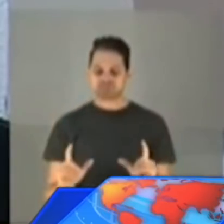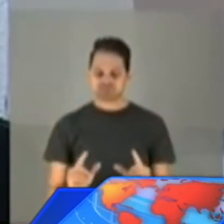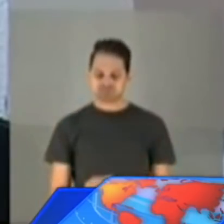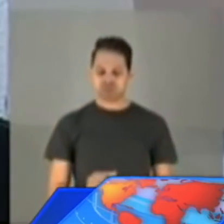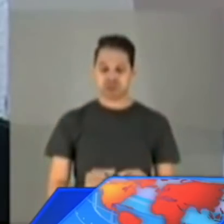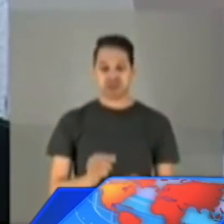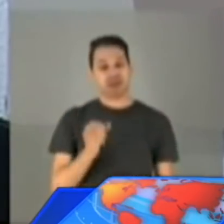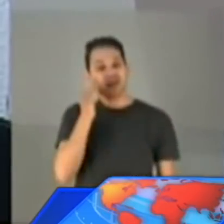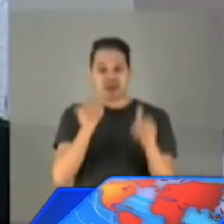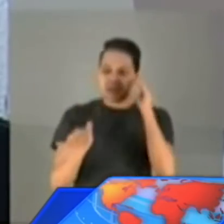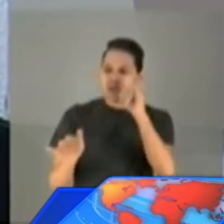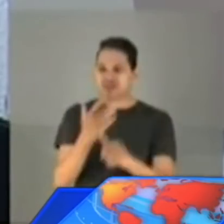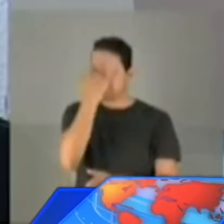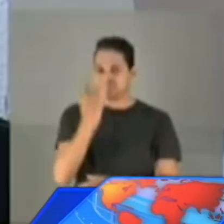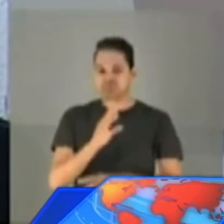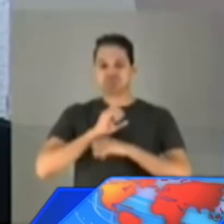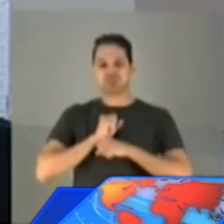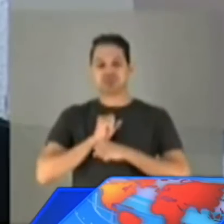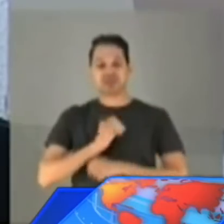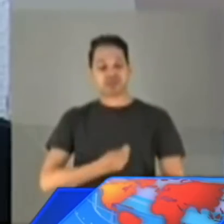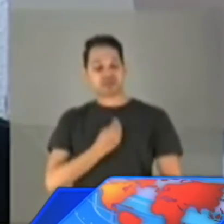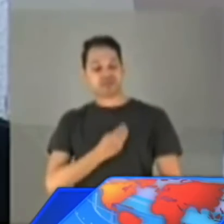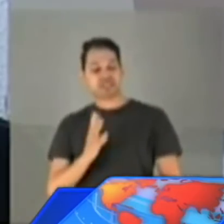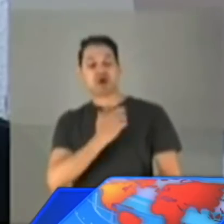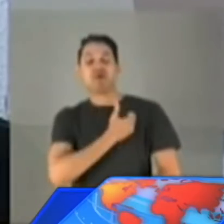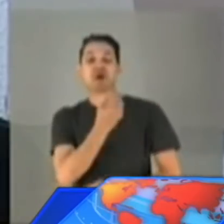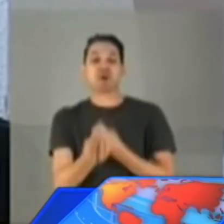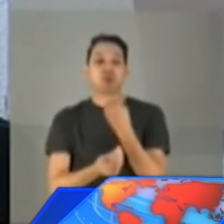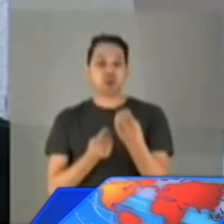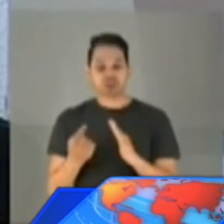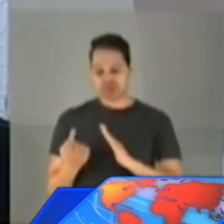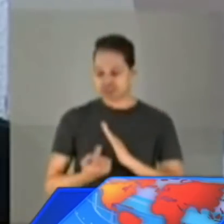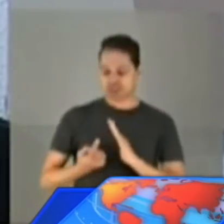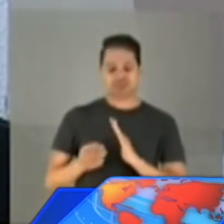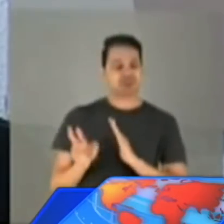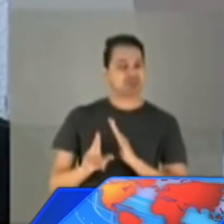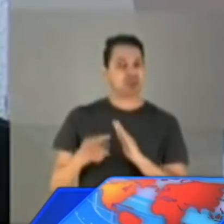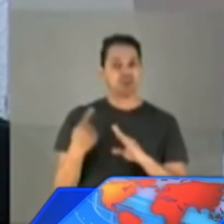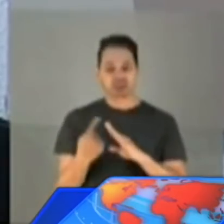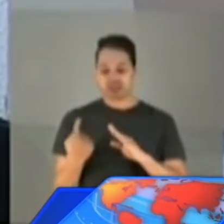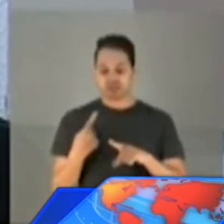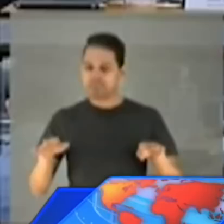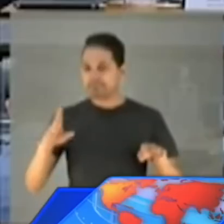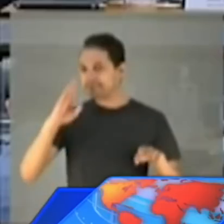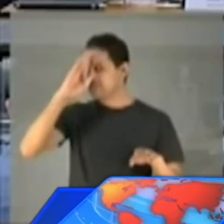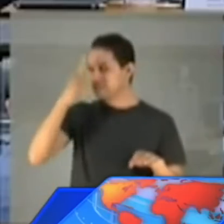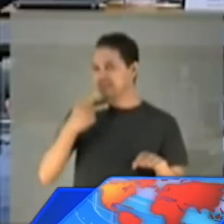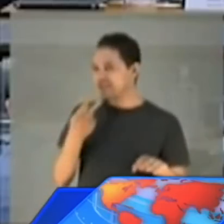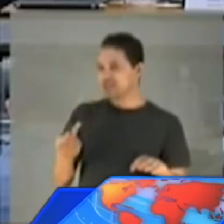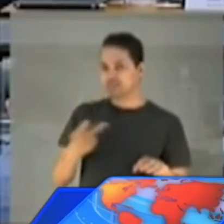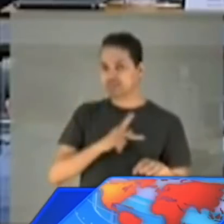que as pessoas se contaminem e salvar vidas, que não é o isolamento. O isolamento aumenta o contágio em casa, senador. Para